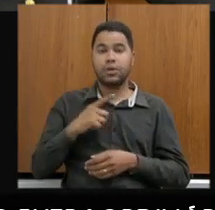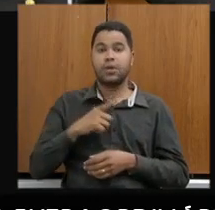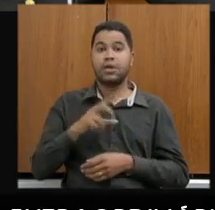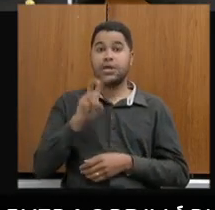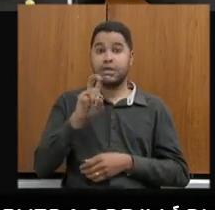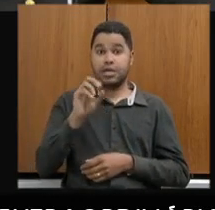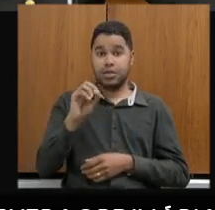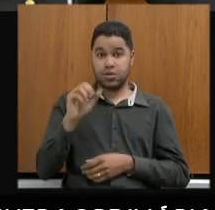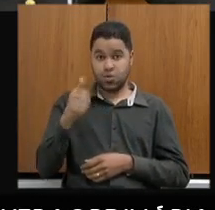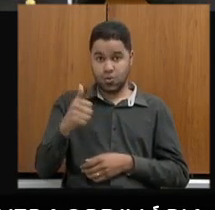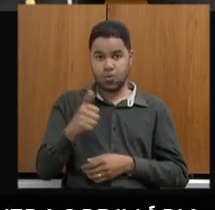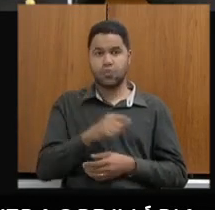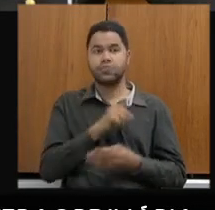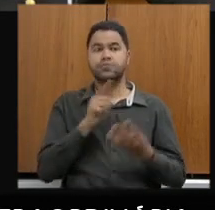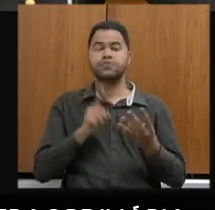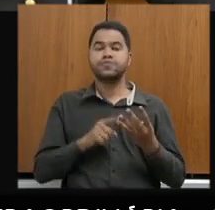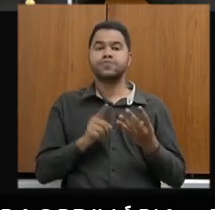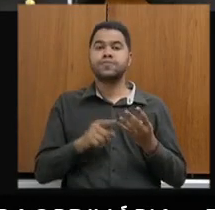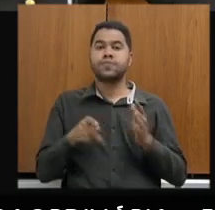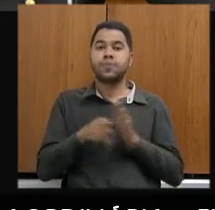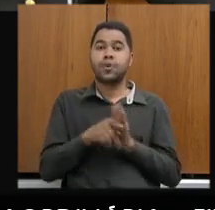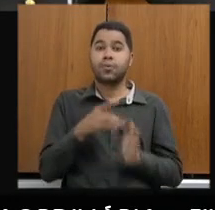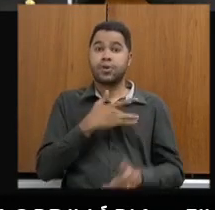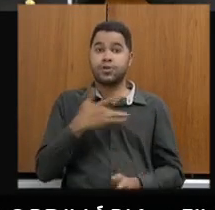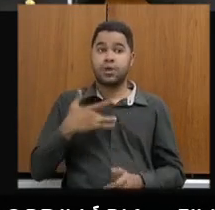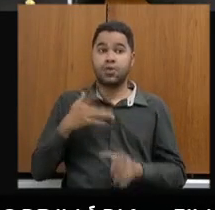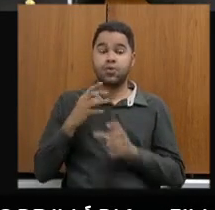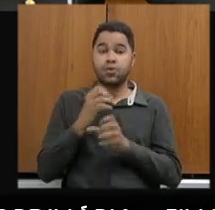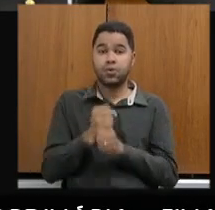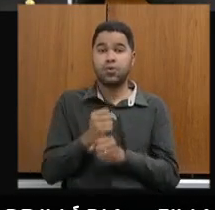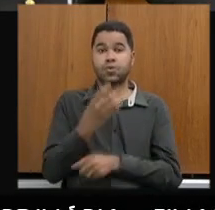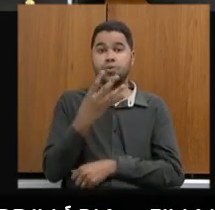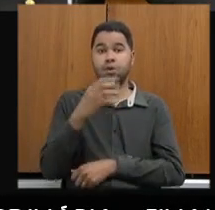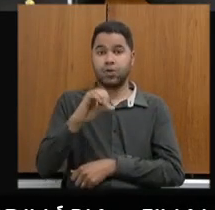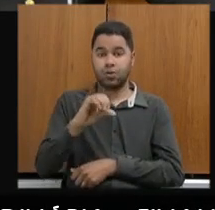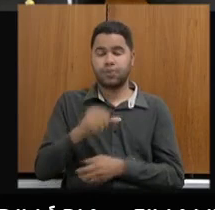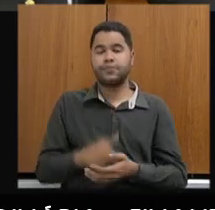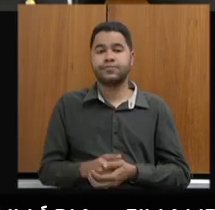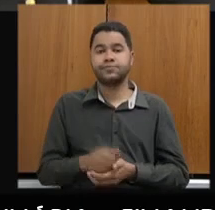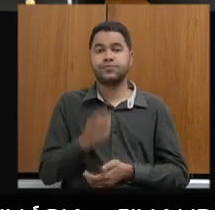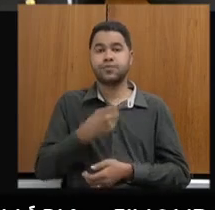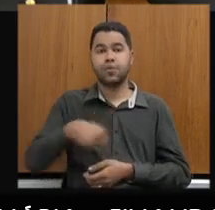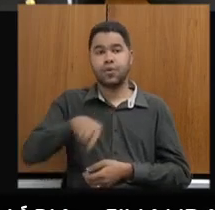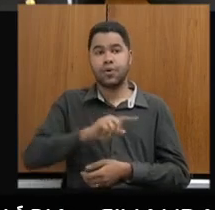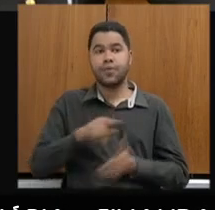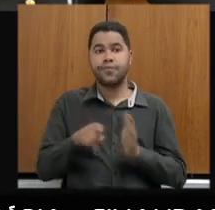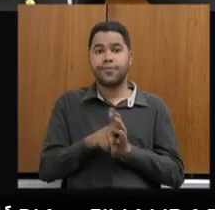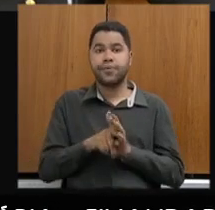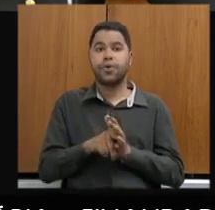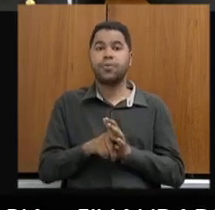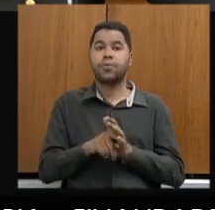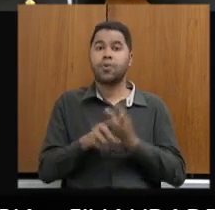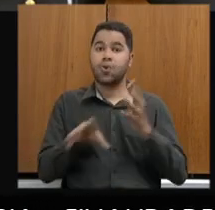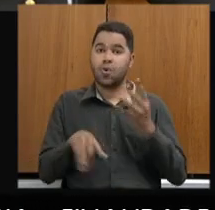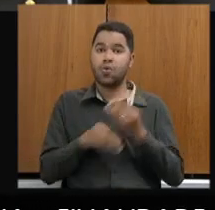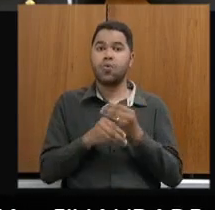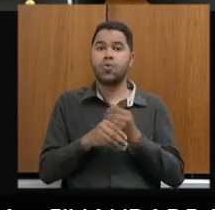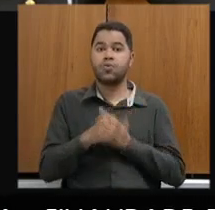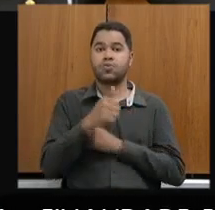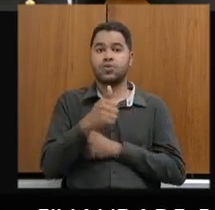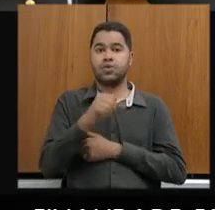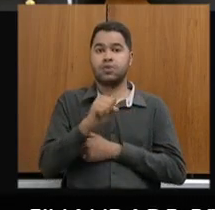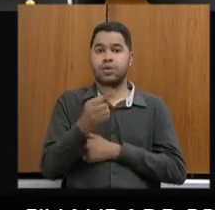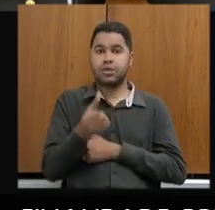501 o nosso quadro de Oficiais de saúde num total de 49 nosso quadro de Oficiais complementares com